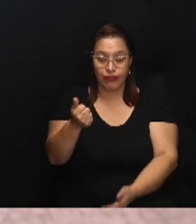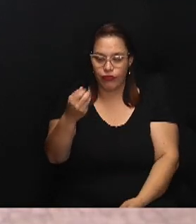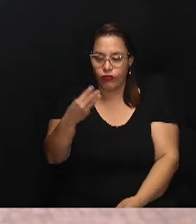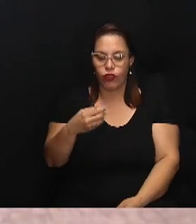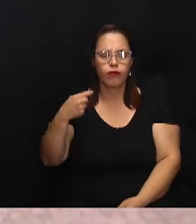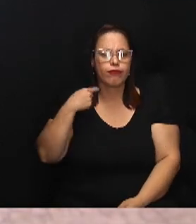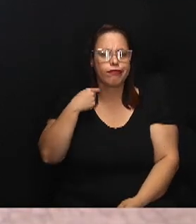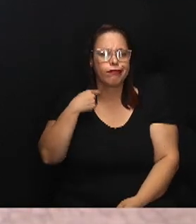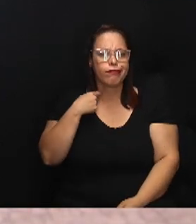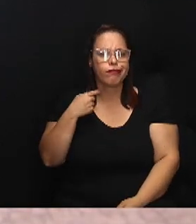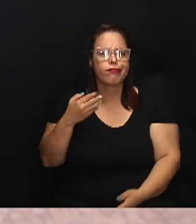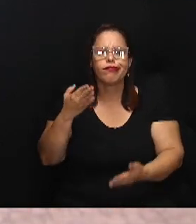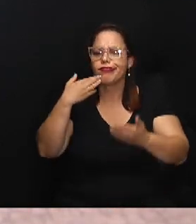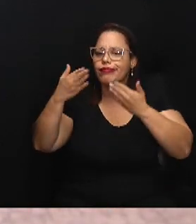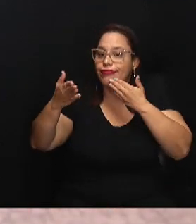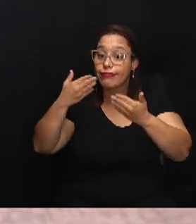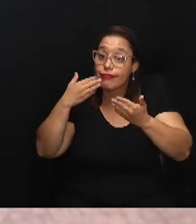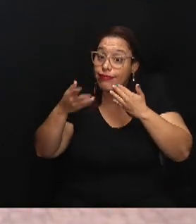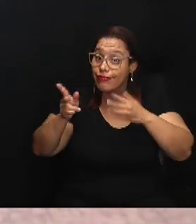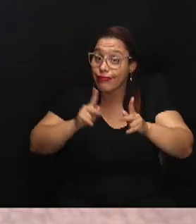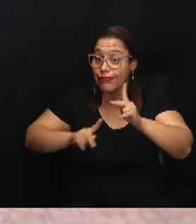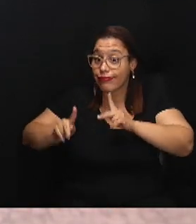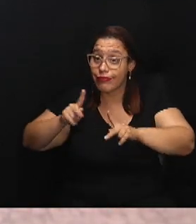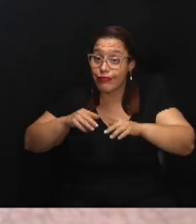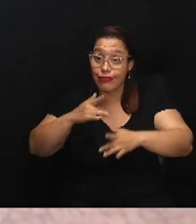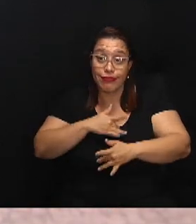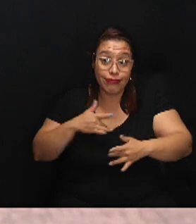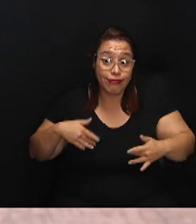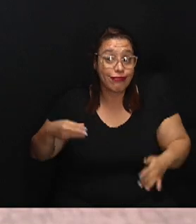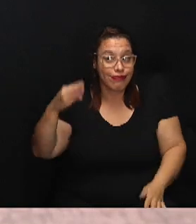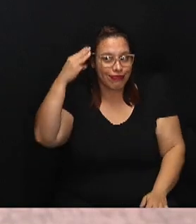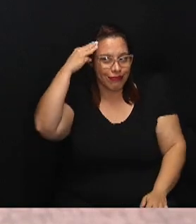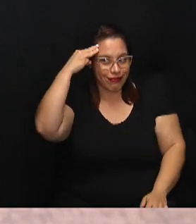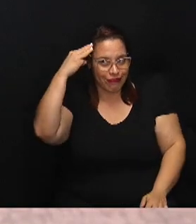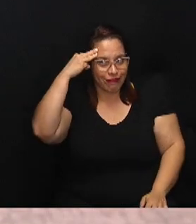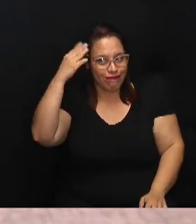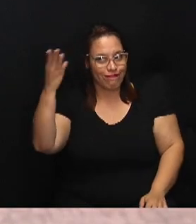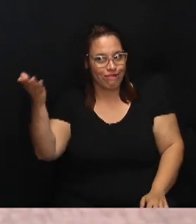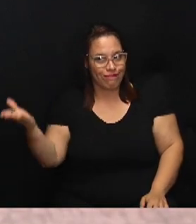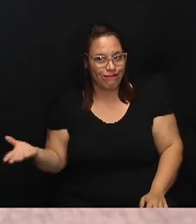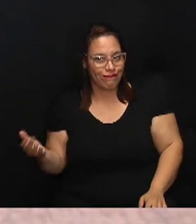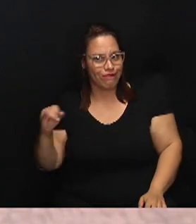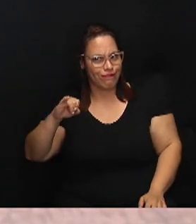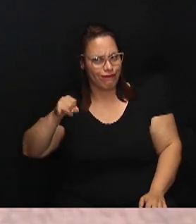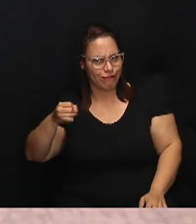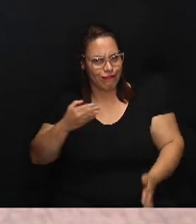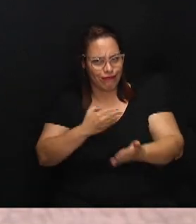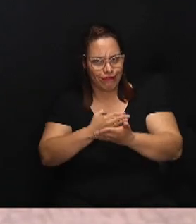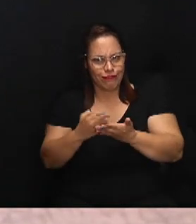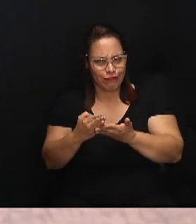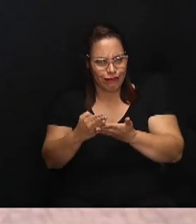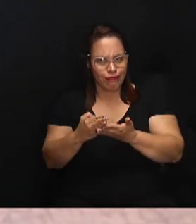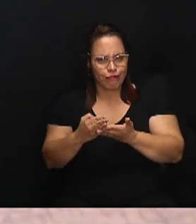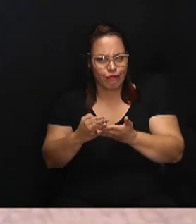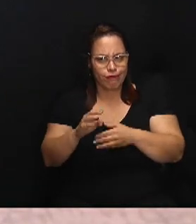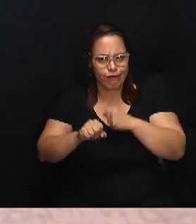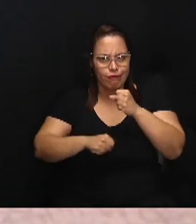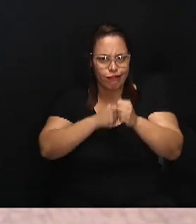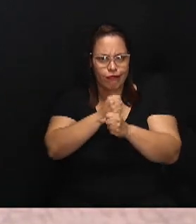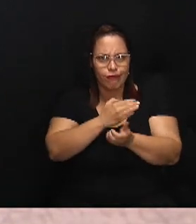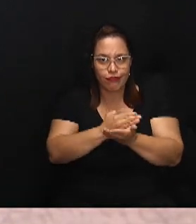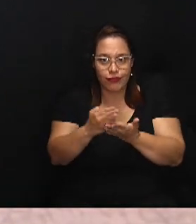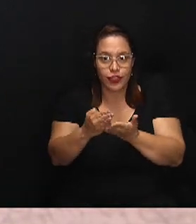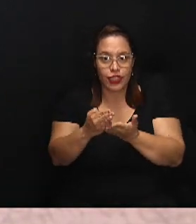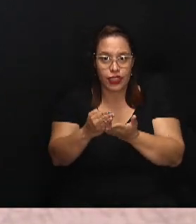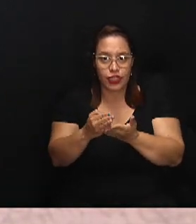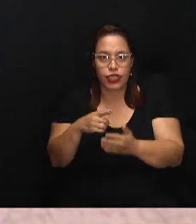maio. Viemos conversar com as pessoas sobre saúde mental, afinal de contas é janeiro, é início de ano e todo início de